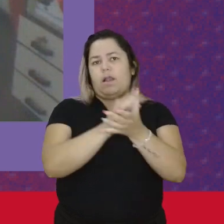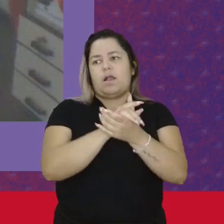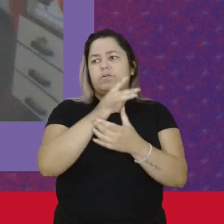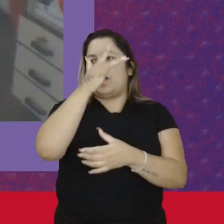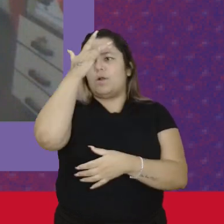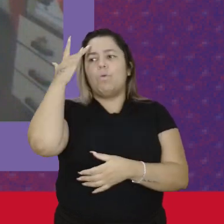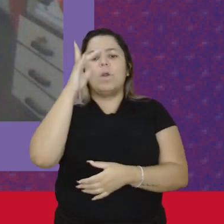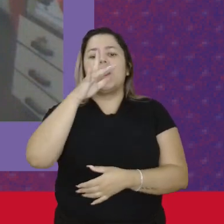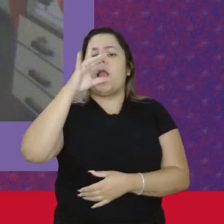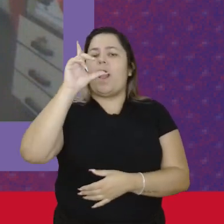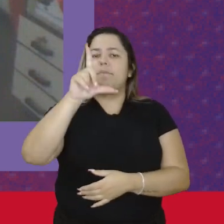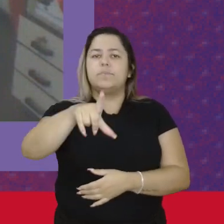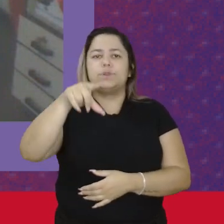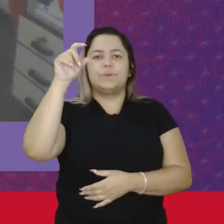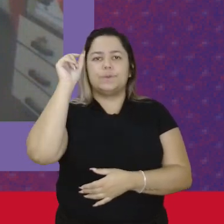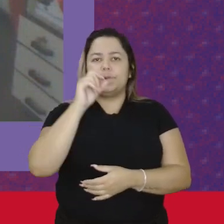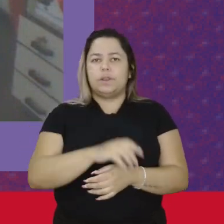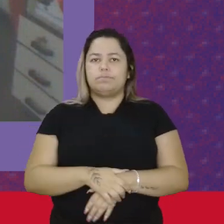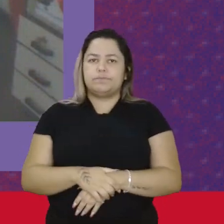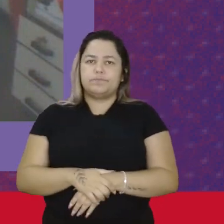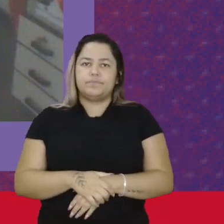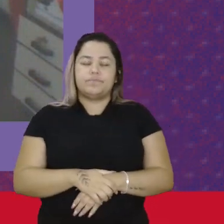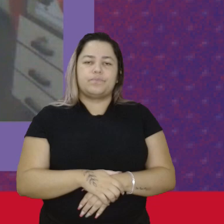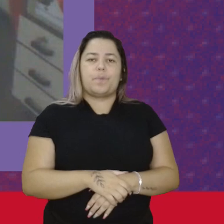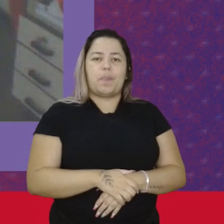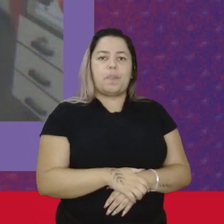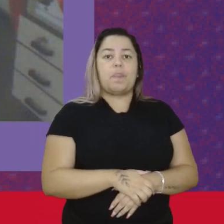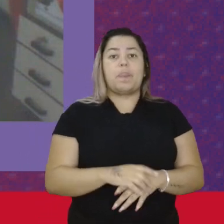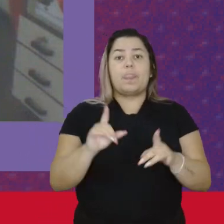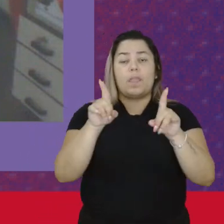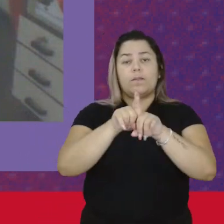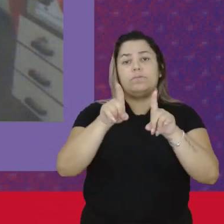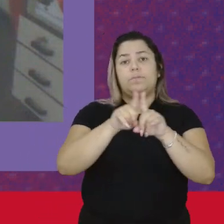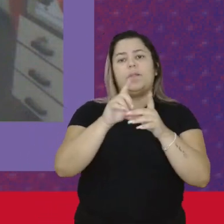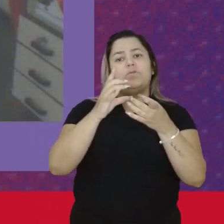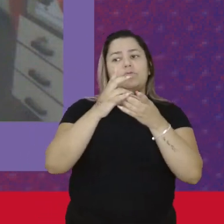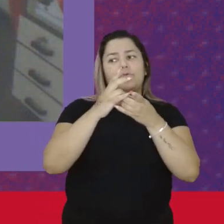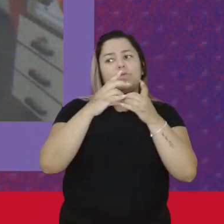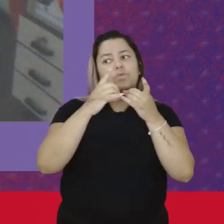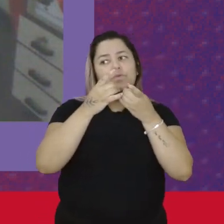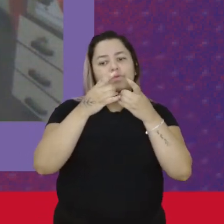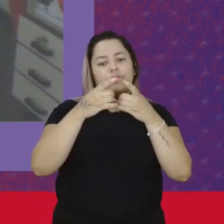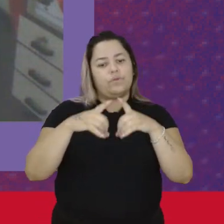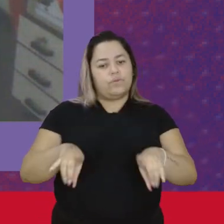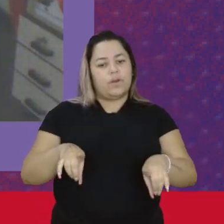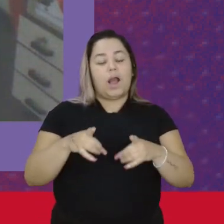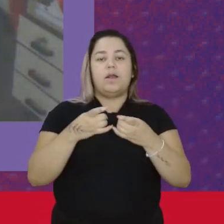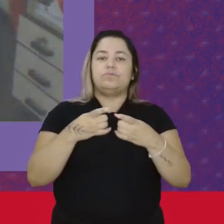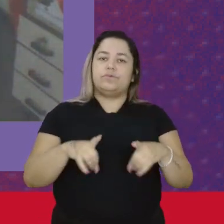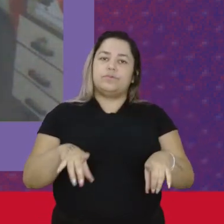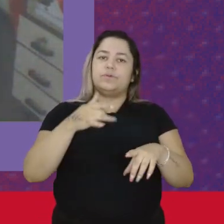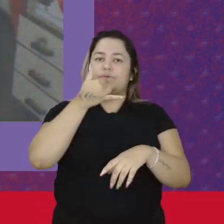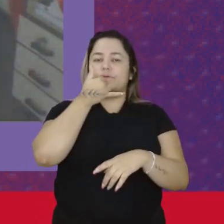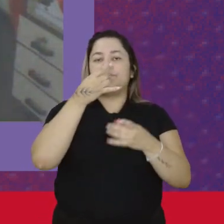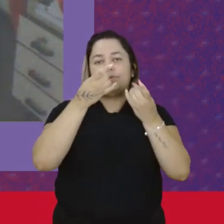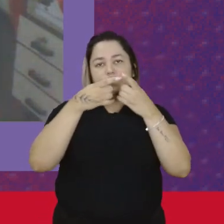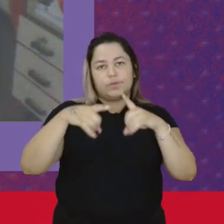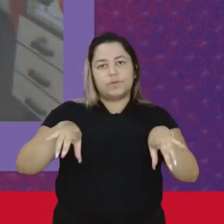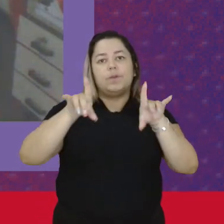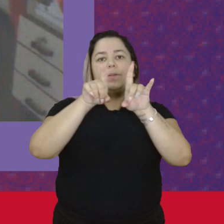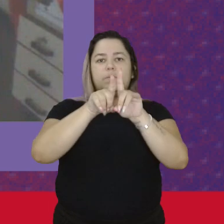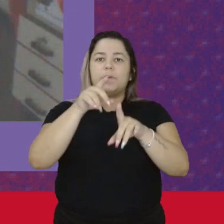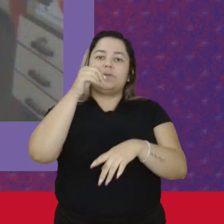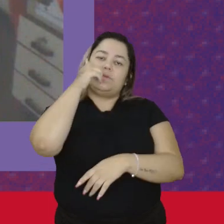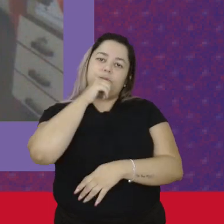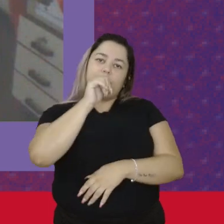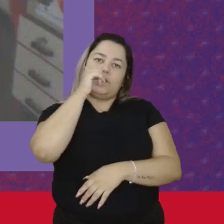eles querem, né? Então, ela traz essa questão do divórcio, né? E então, essas mulheres